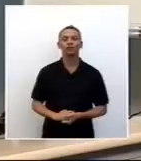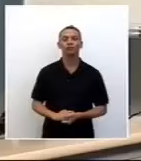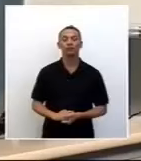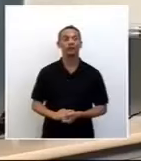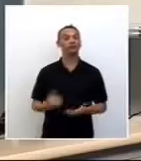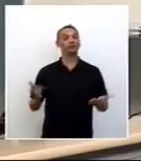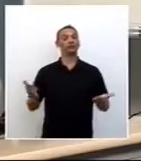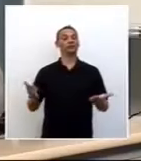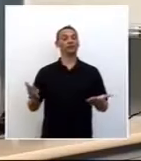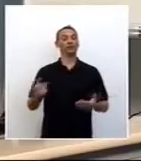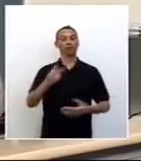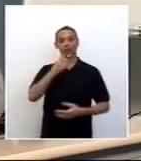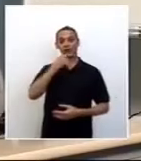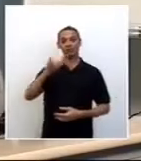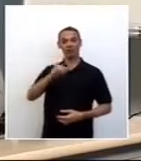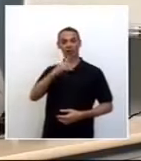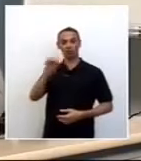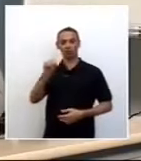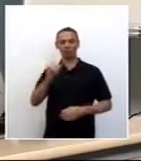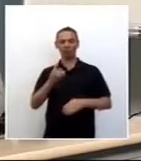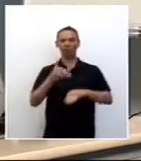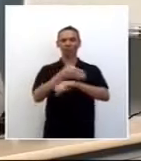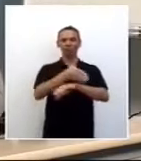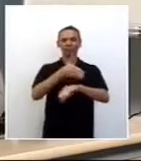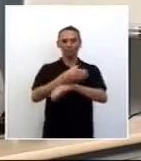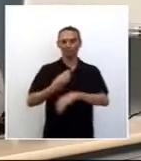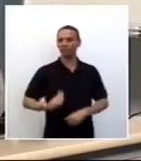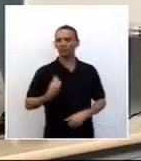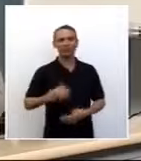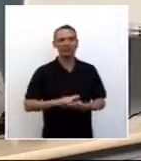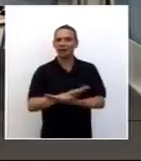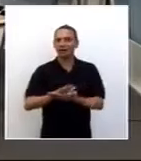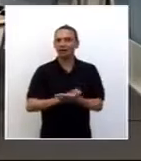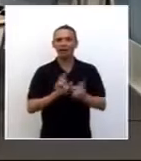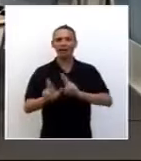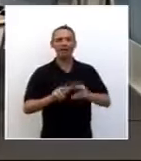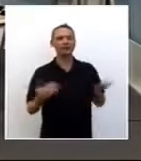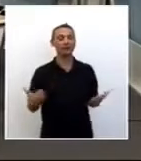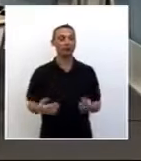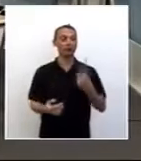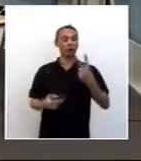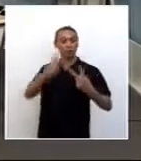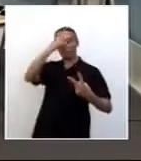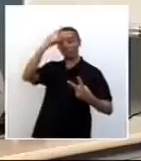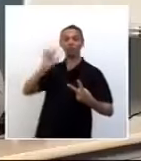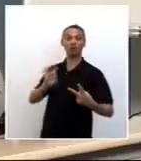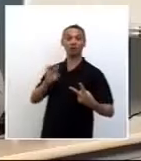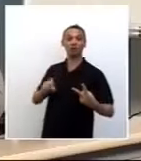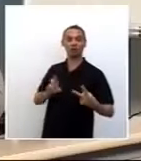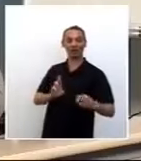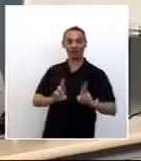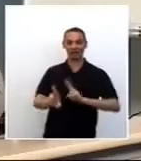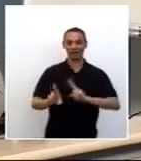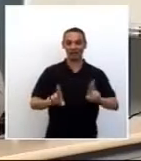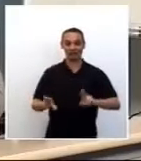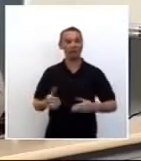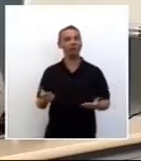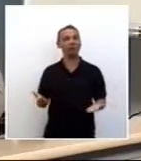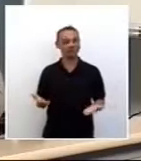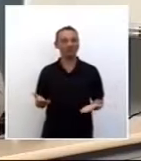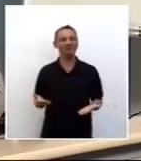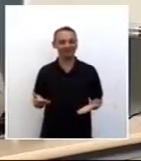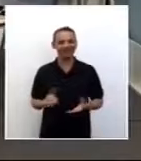é bem O João falou que vocês não estão participando da aula hein Olha tem duas aqui então as duas vai ler Essas duas aí